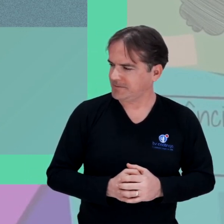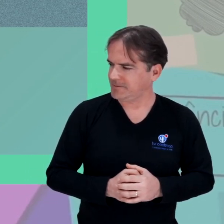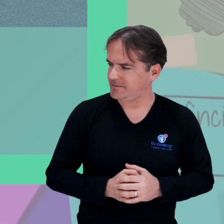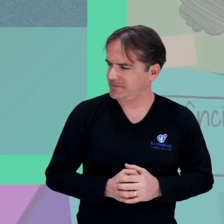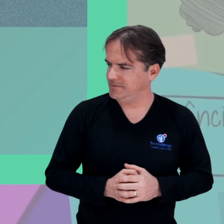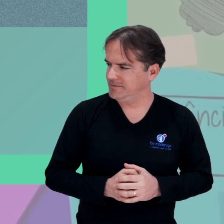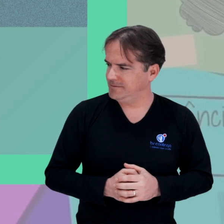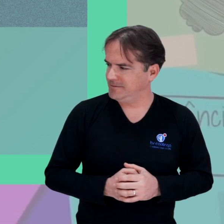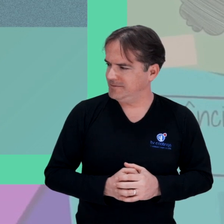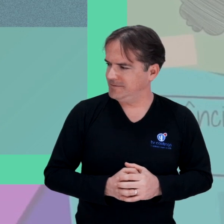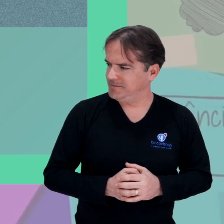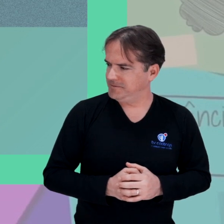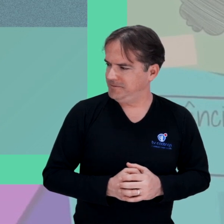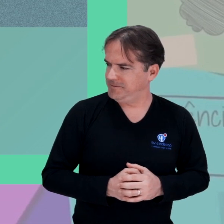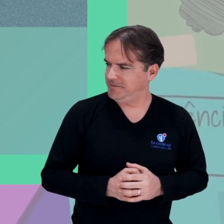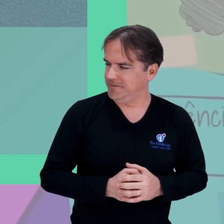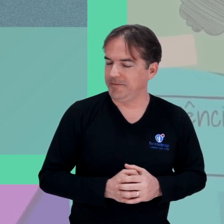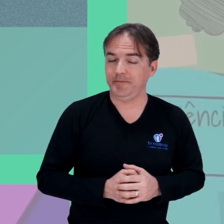ponto